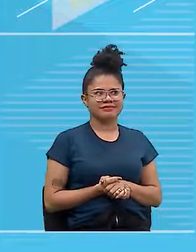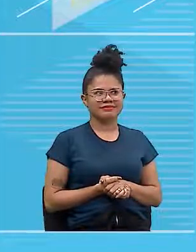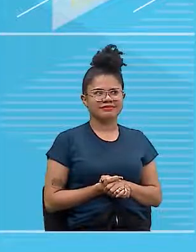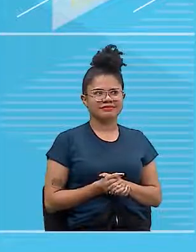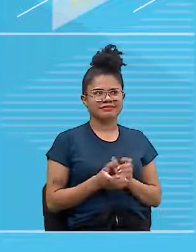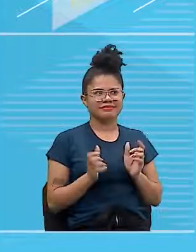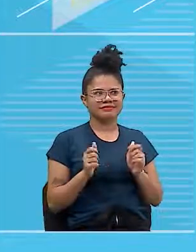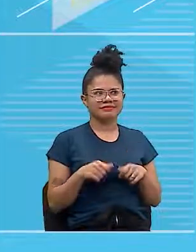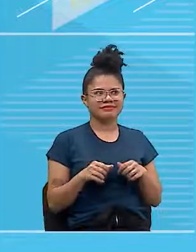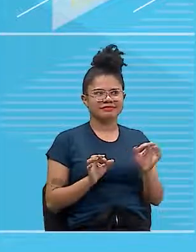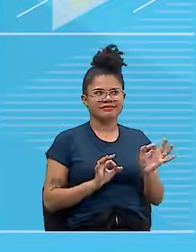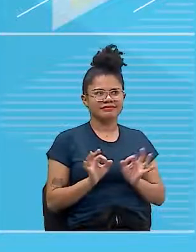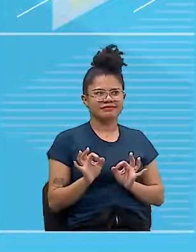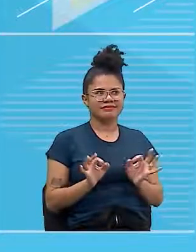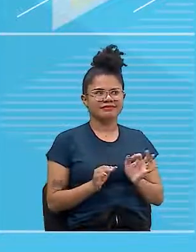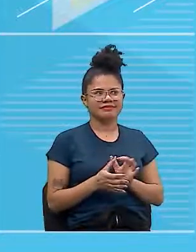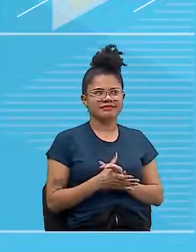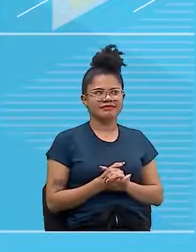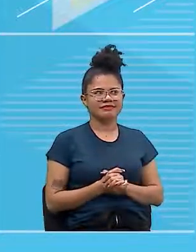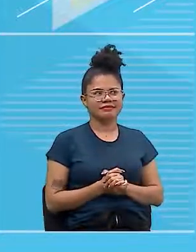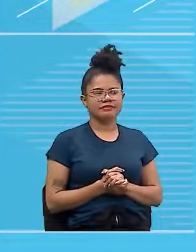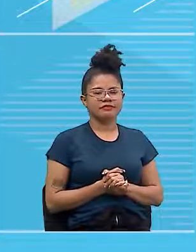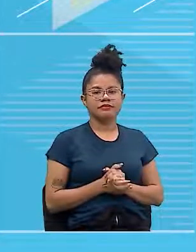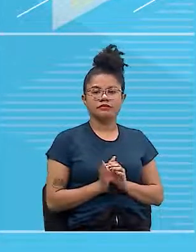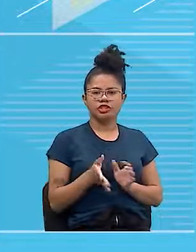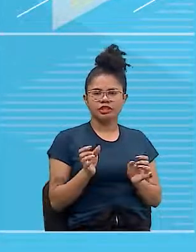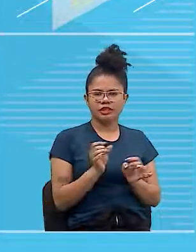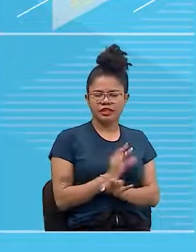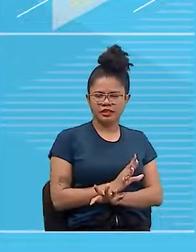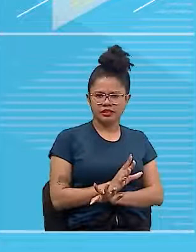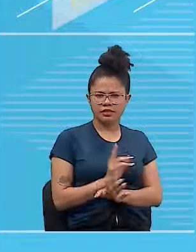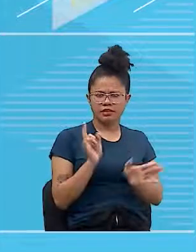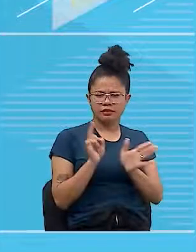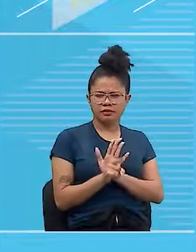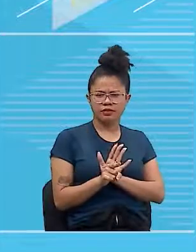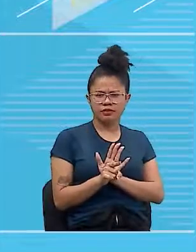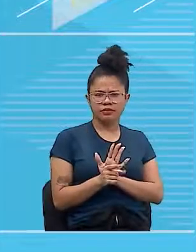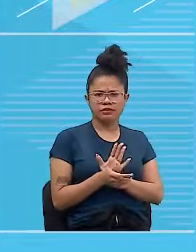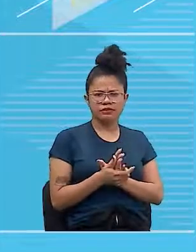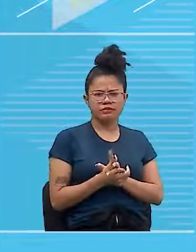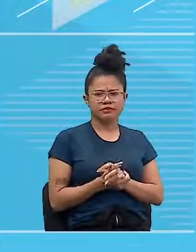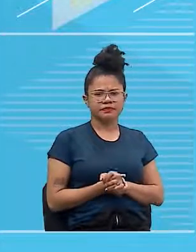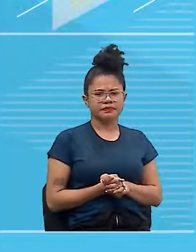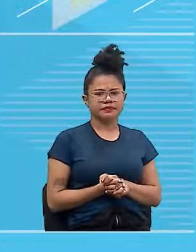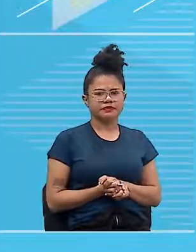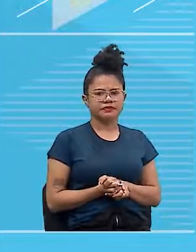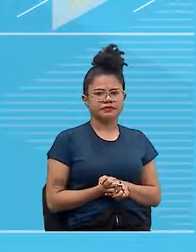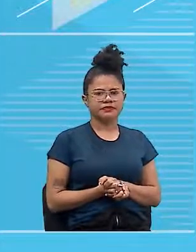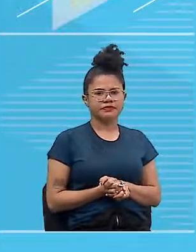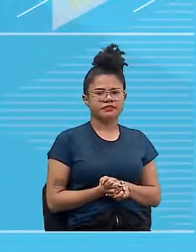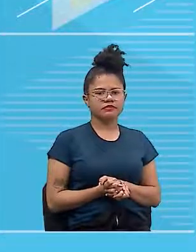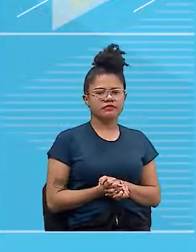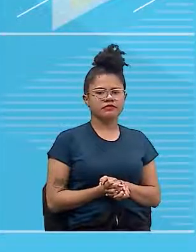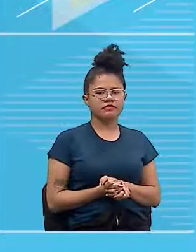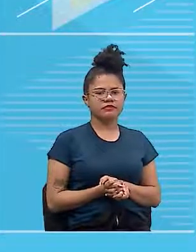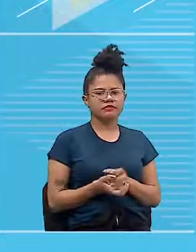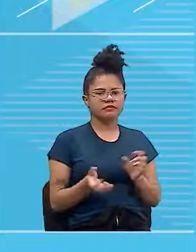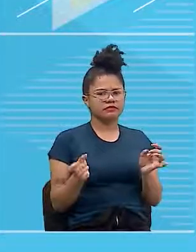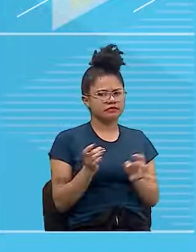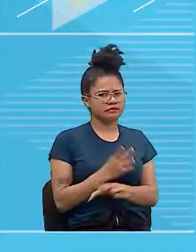fiz em todos eu fiz reto e aí eu acabei a questão eu acabei Adriana